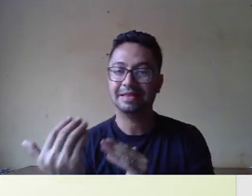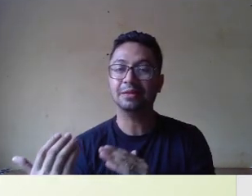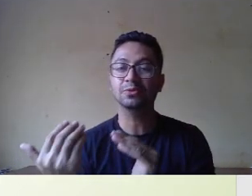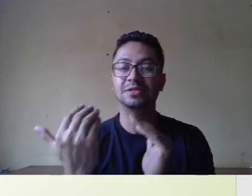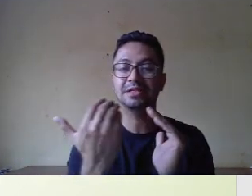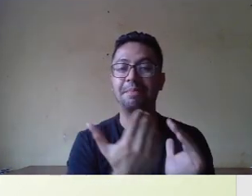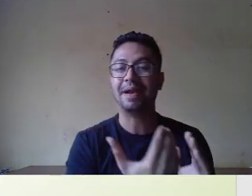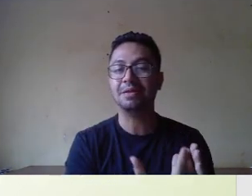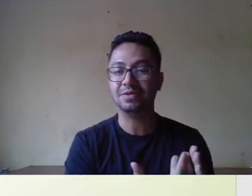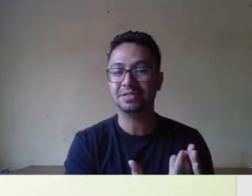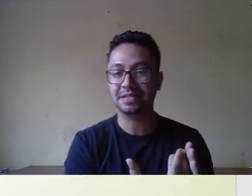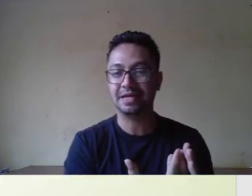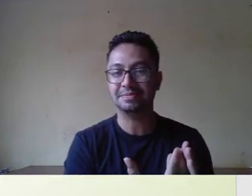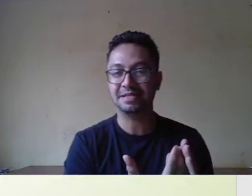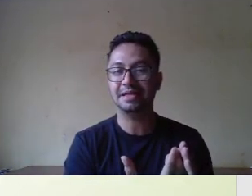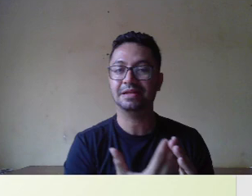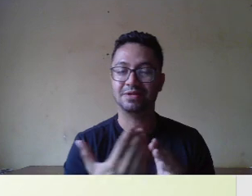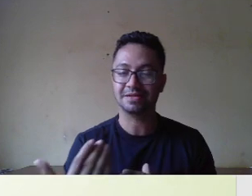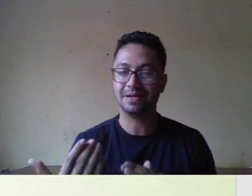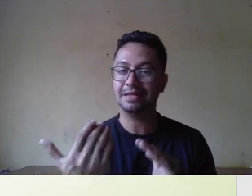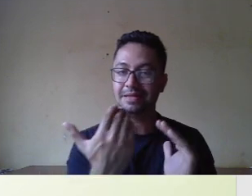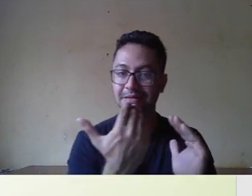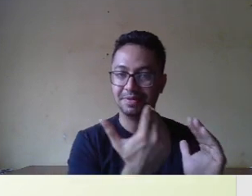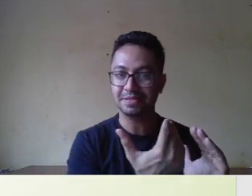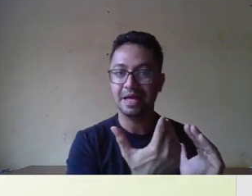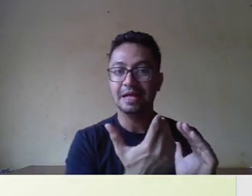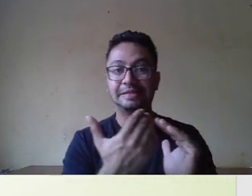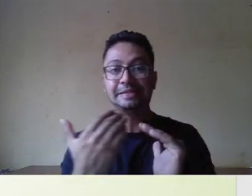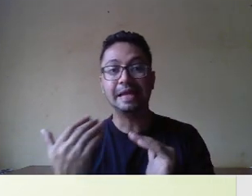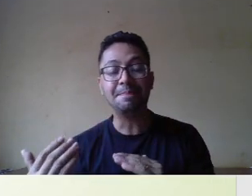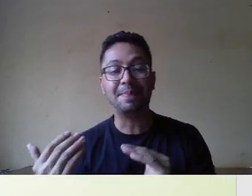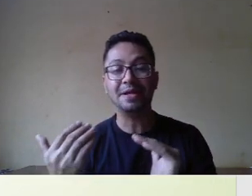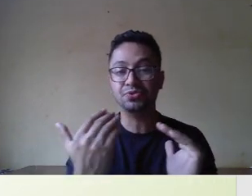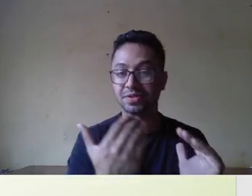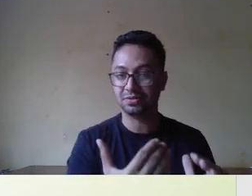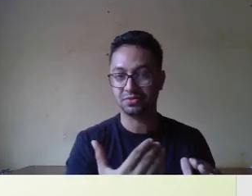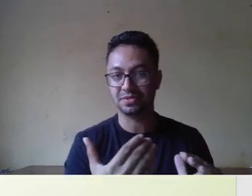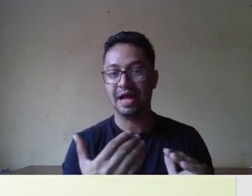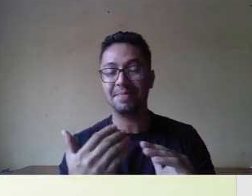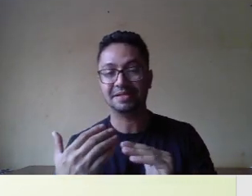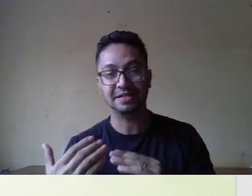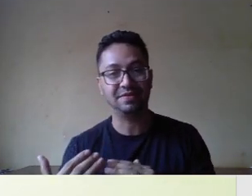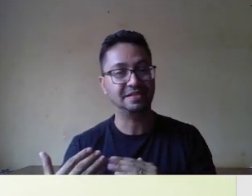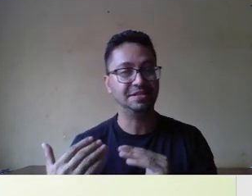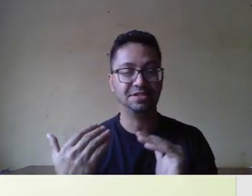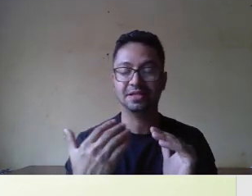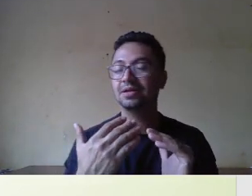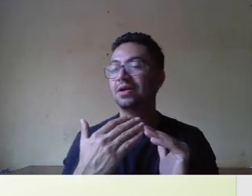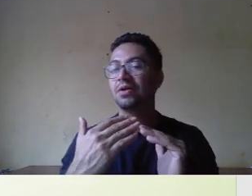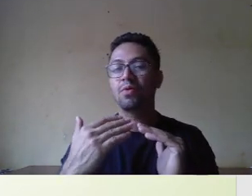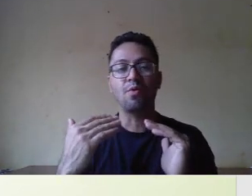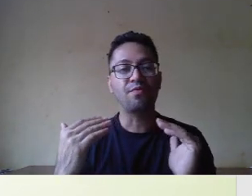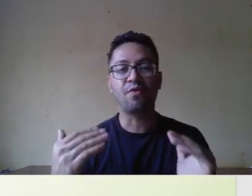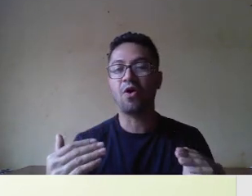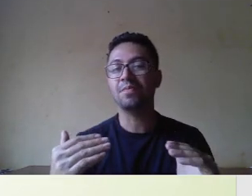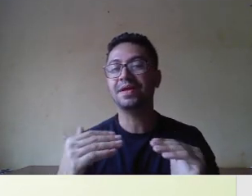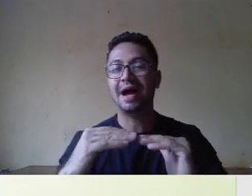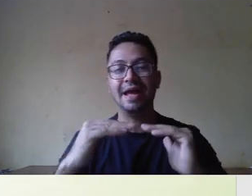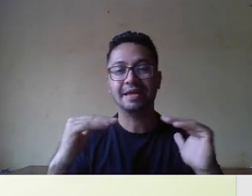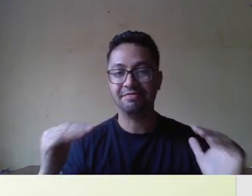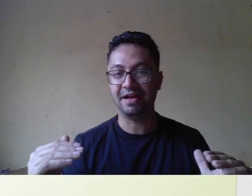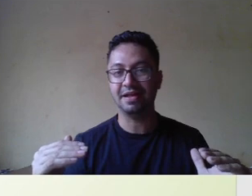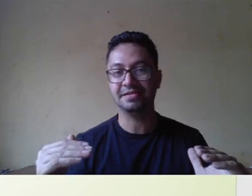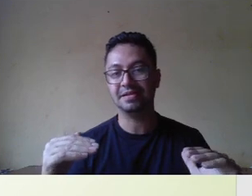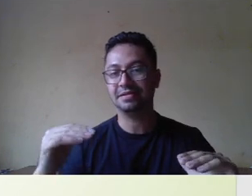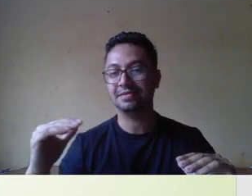né? Traduzida para a língua de sinais brasileira, no caso a Libras, sem prejuízos, né? A mensagem vai ser dita conforme